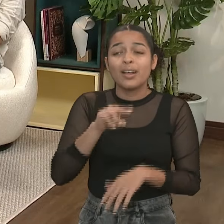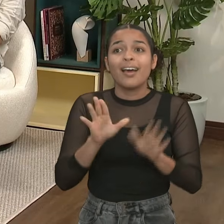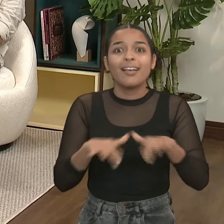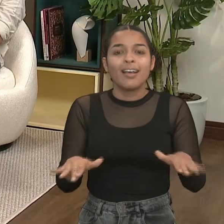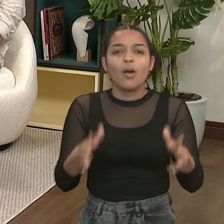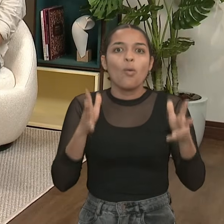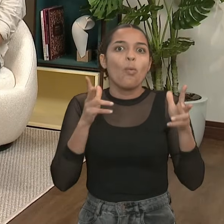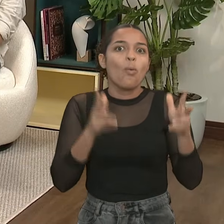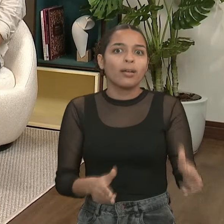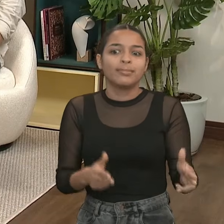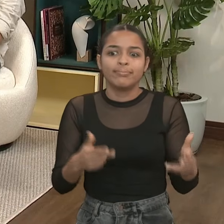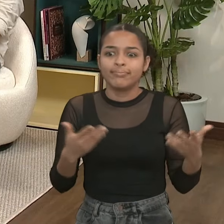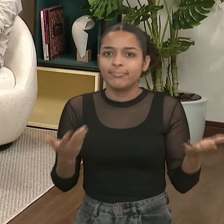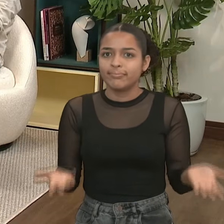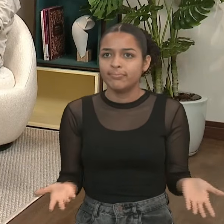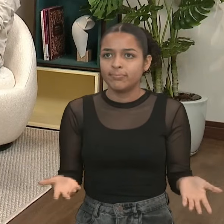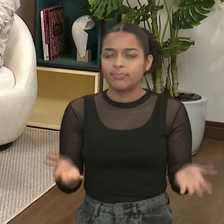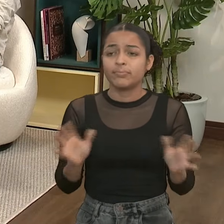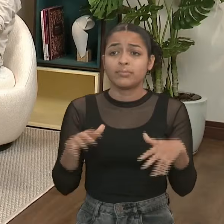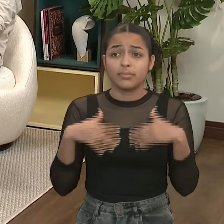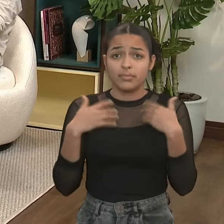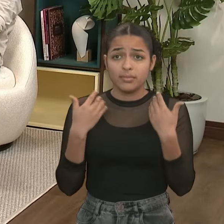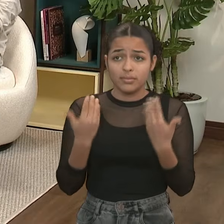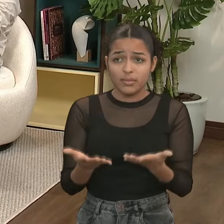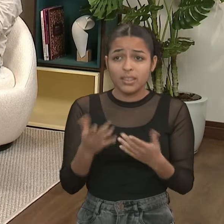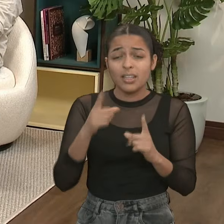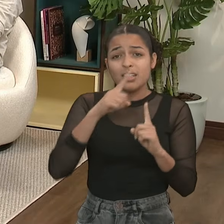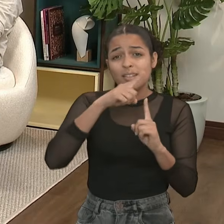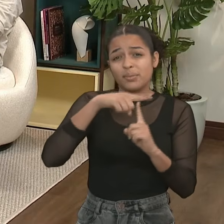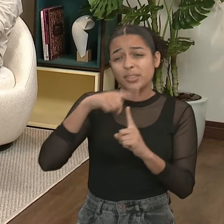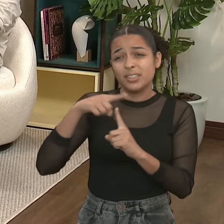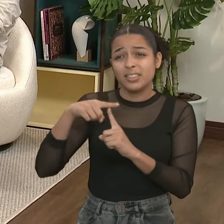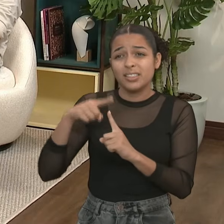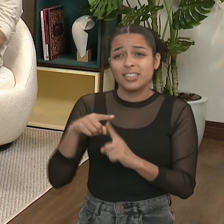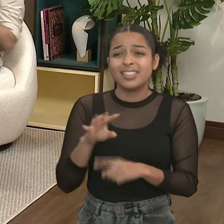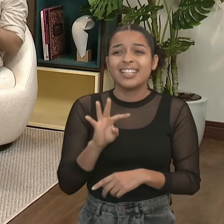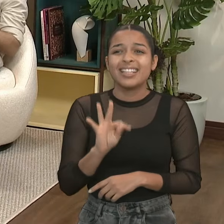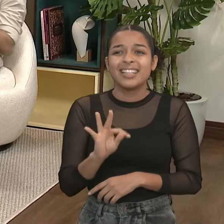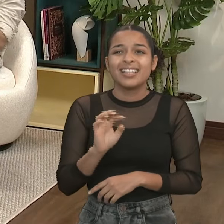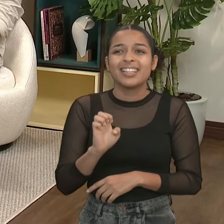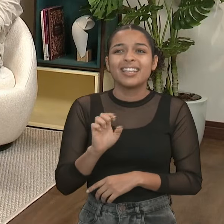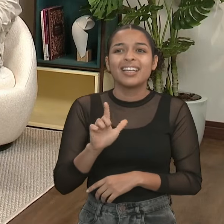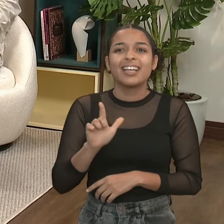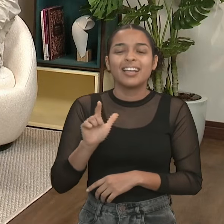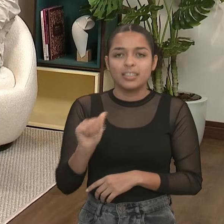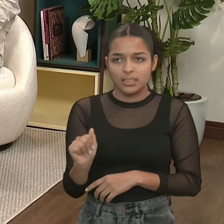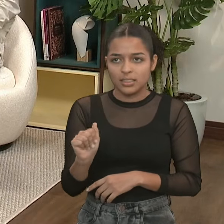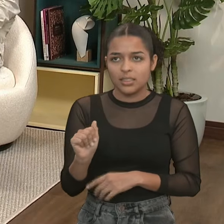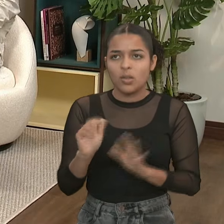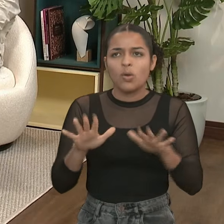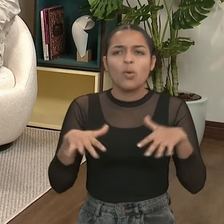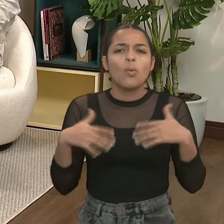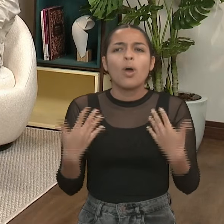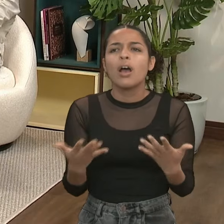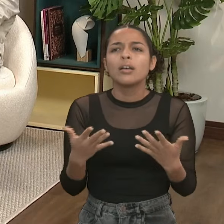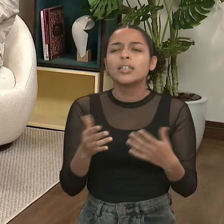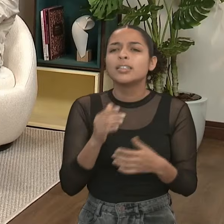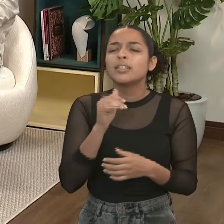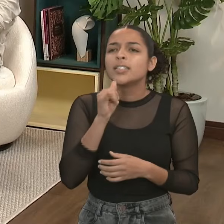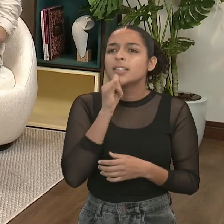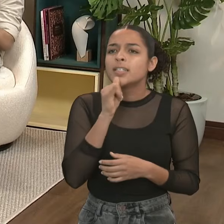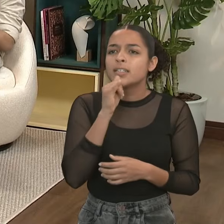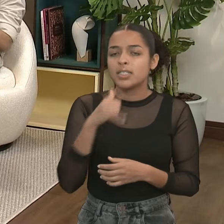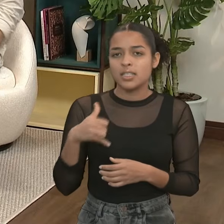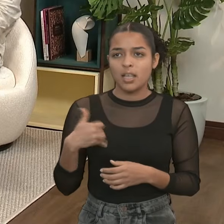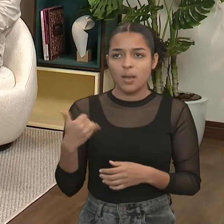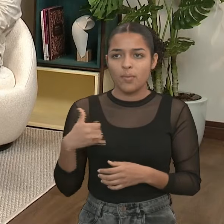telas? Porque sempre que se fala na não utilização de telas, pelo menos até os 2 anos, não usar